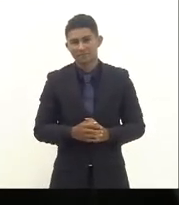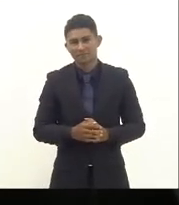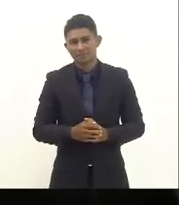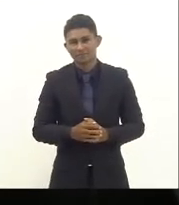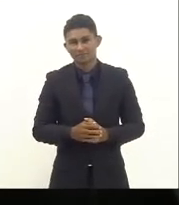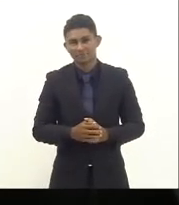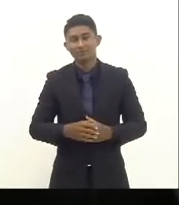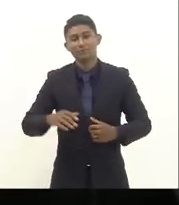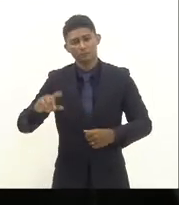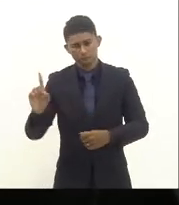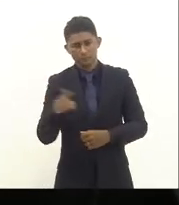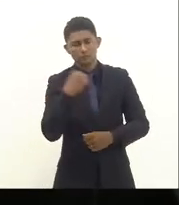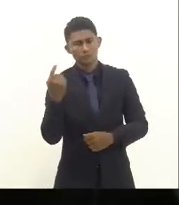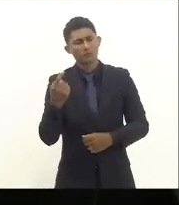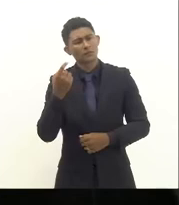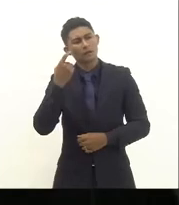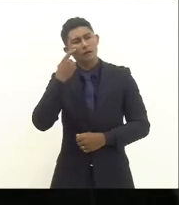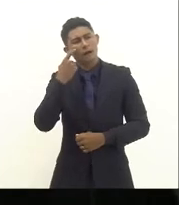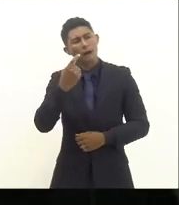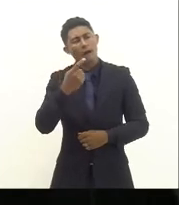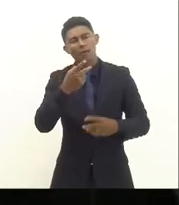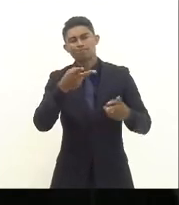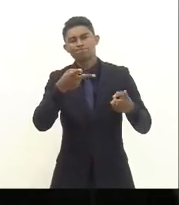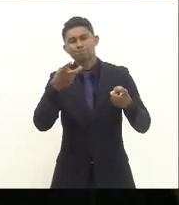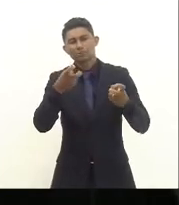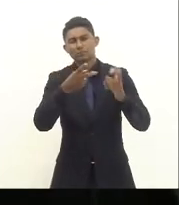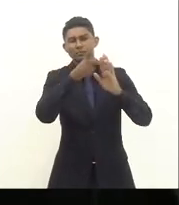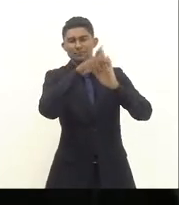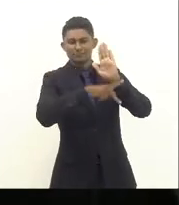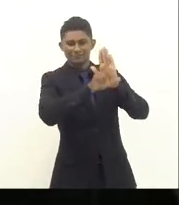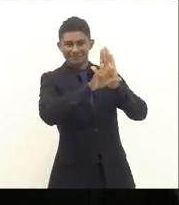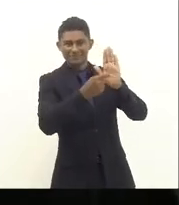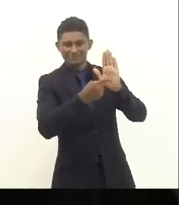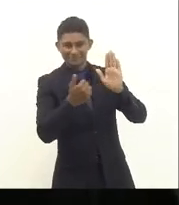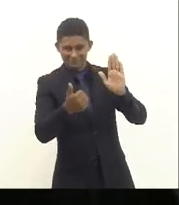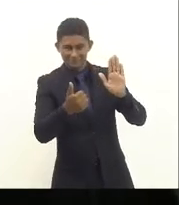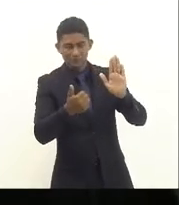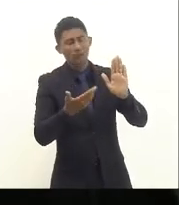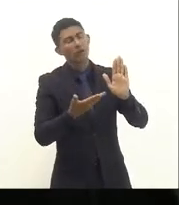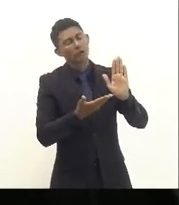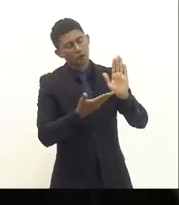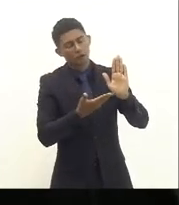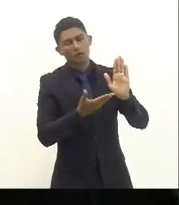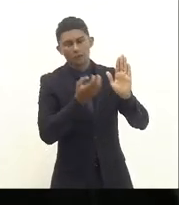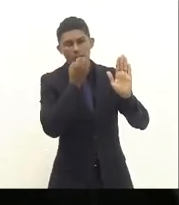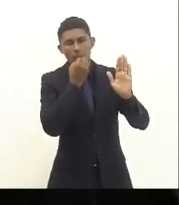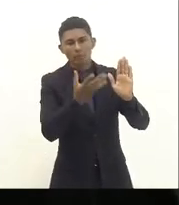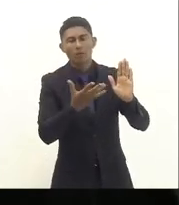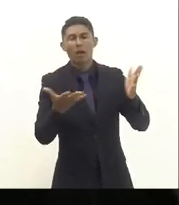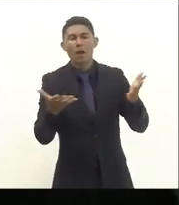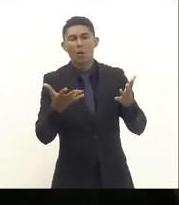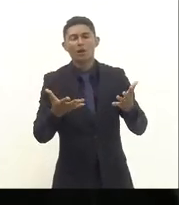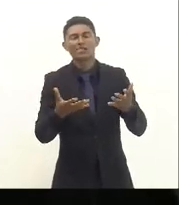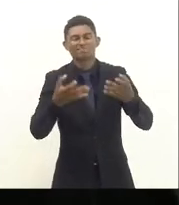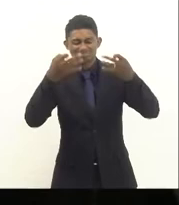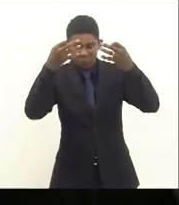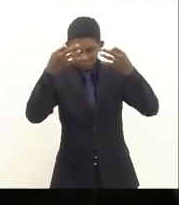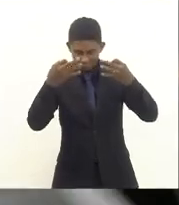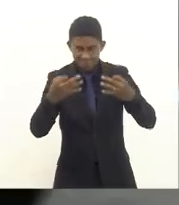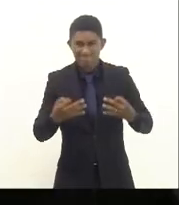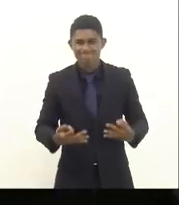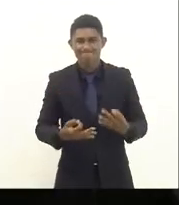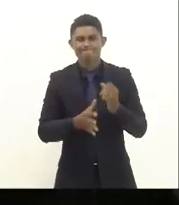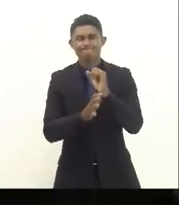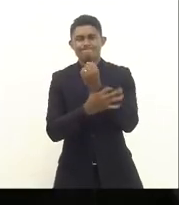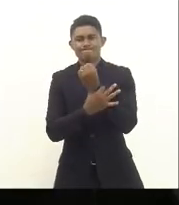e nós estamos vendo que com esse com esse projeto fica agora super garantida a